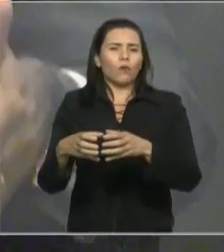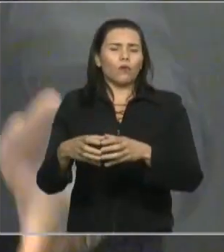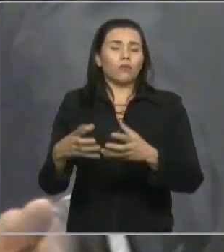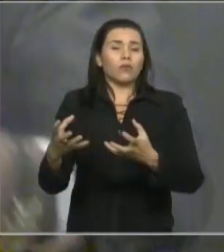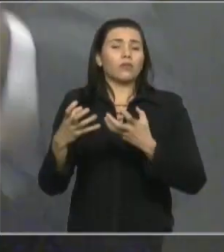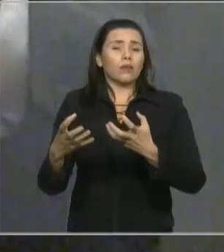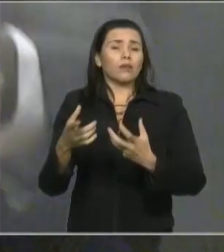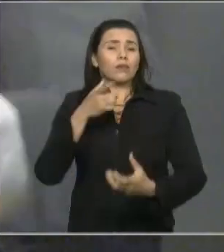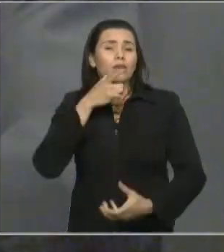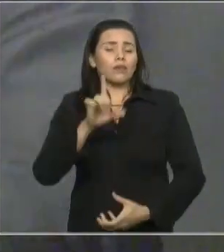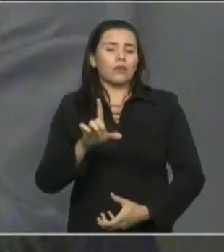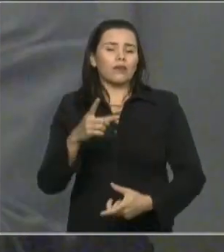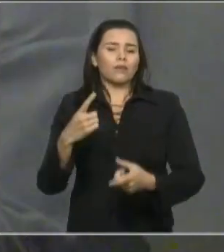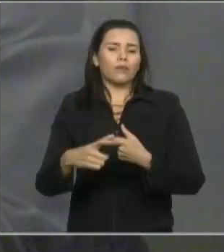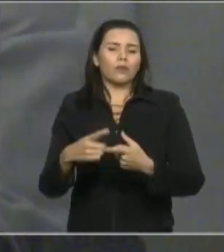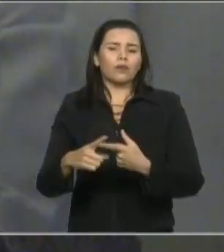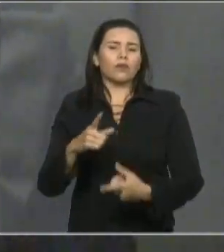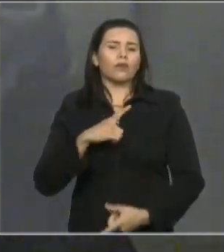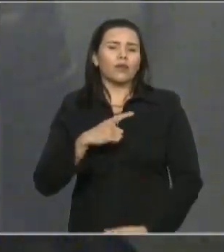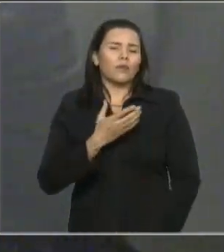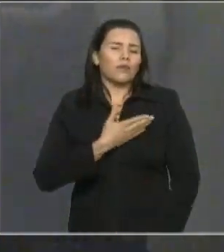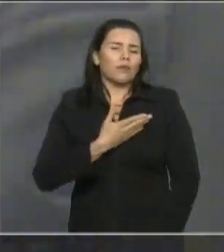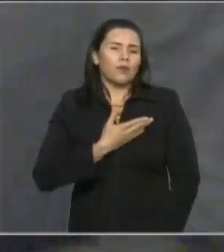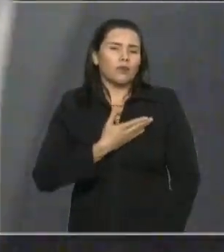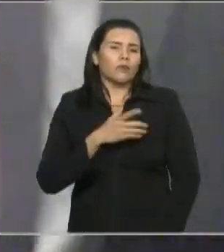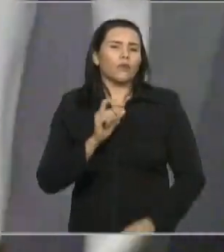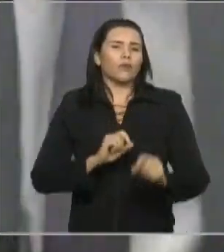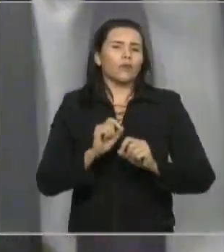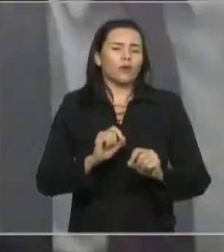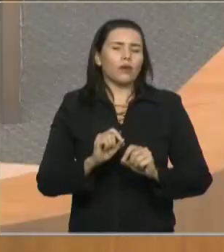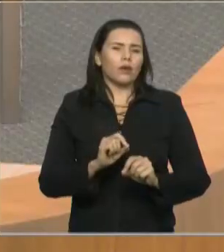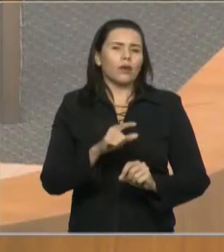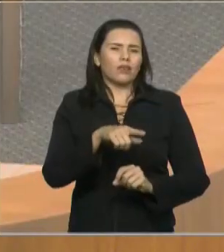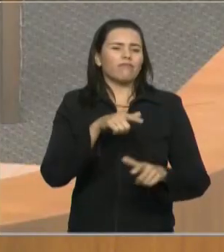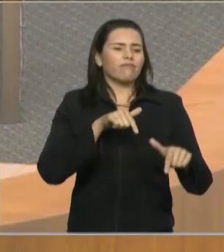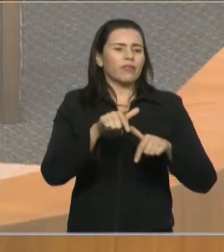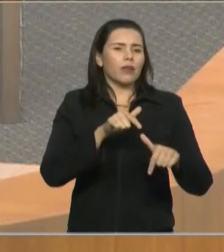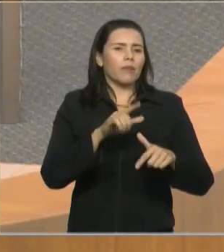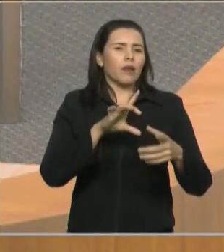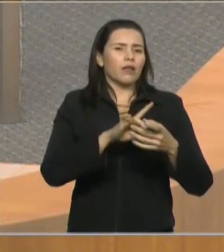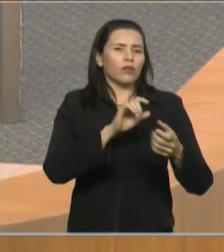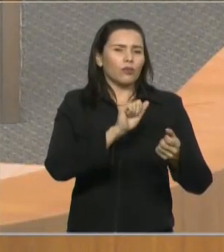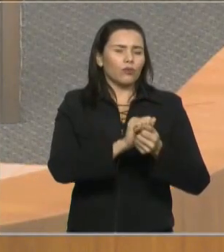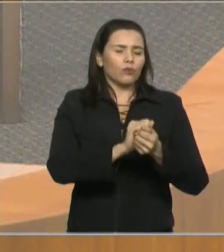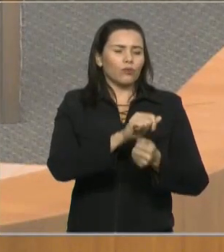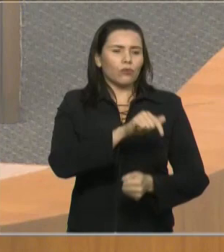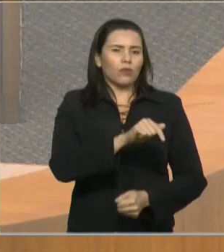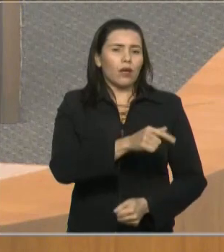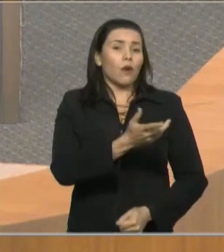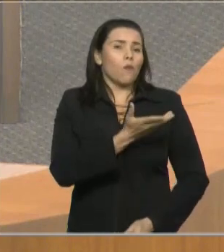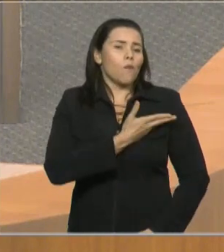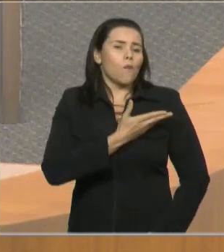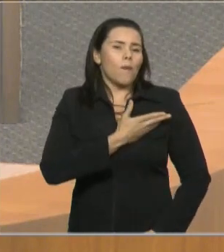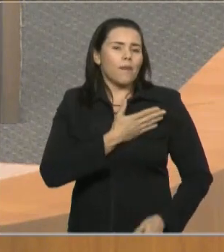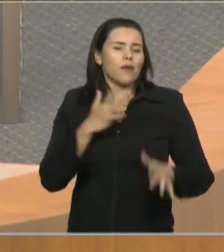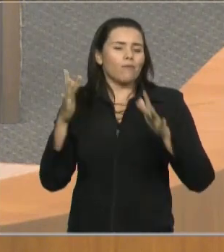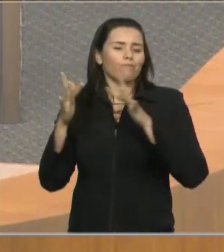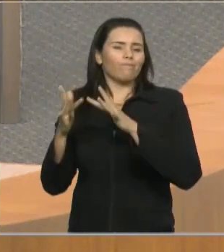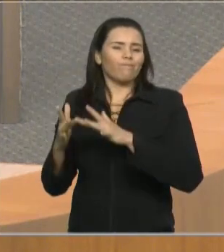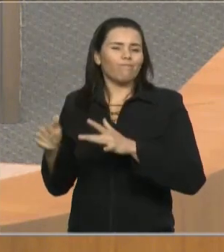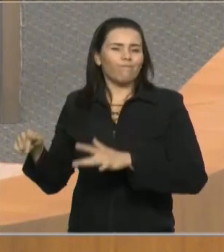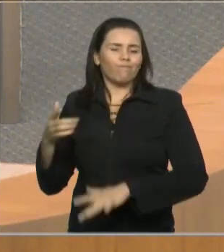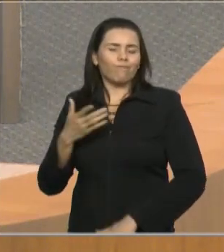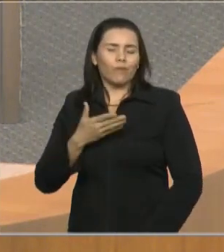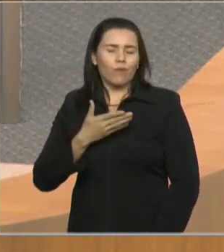governador Flávio Dino sendo presidente da OAB. Deputado Edilásio, mais uma vez, muito obrigado. Só para concluir, senhor presidente, estamos